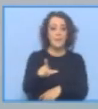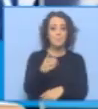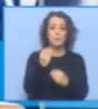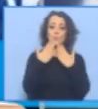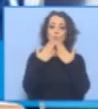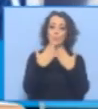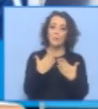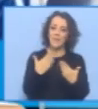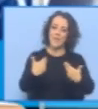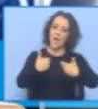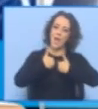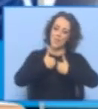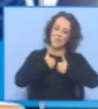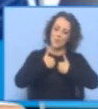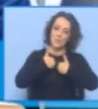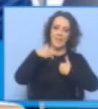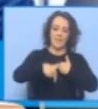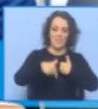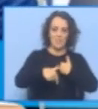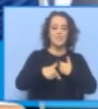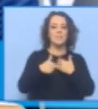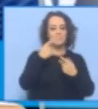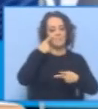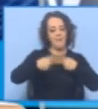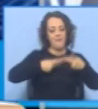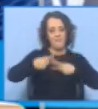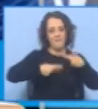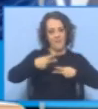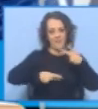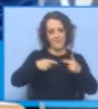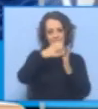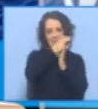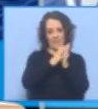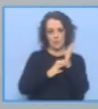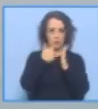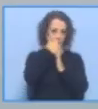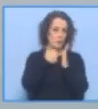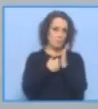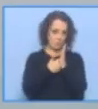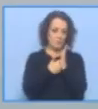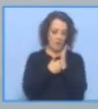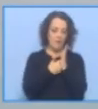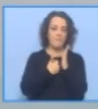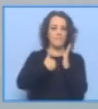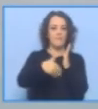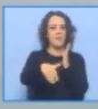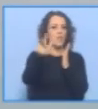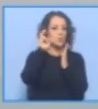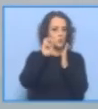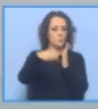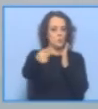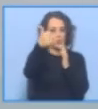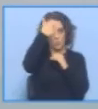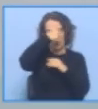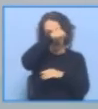esta ajuda neste itinerário de análise, não é, a estes textos bíblicos que serão então escutados no próximo